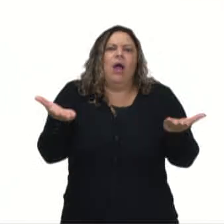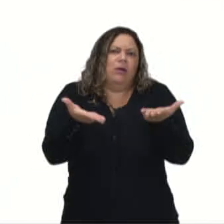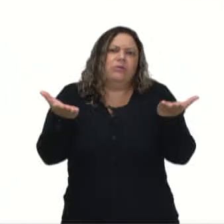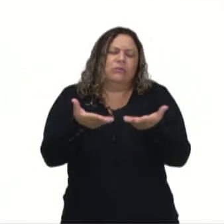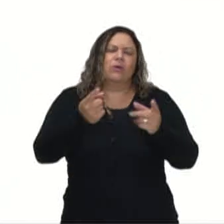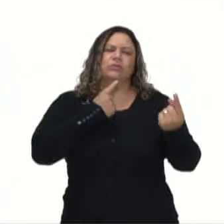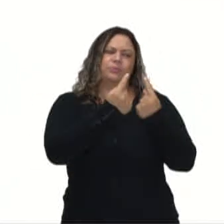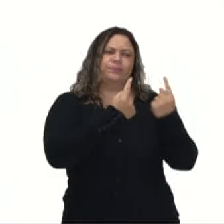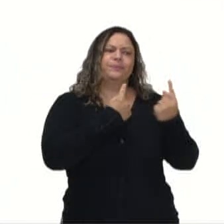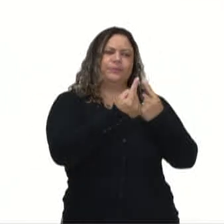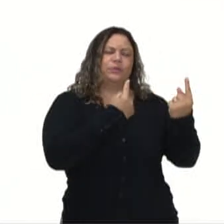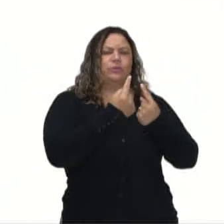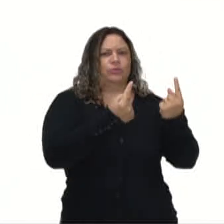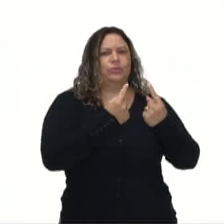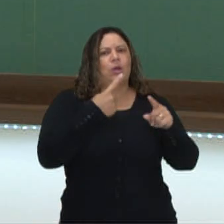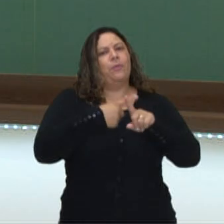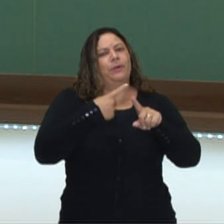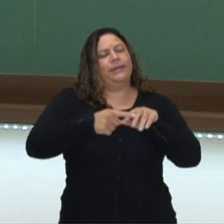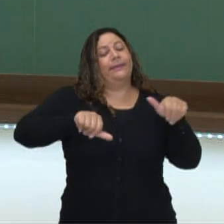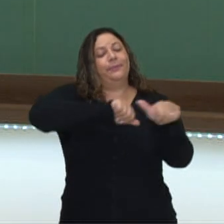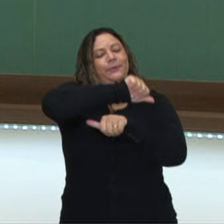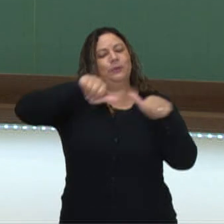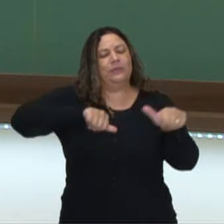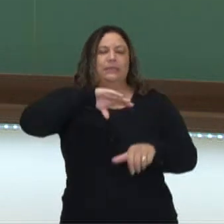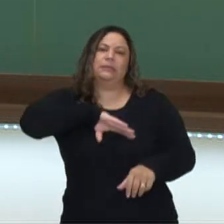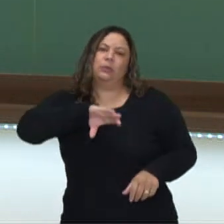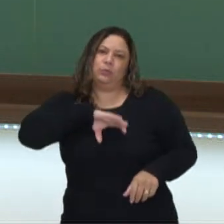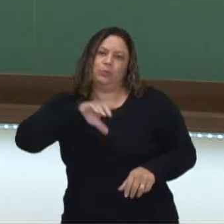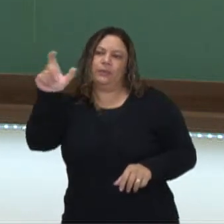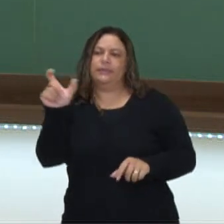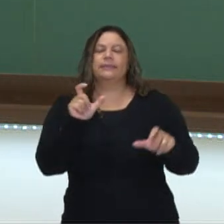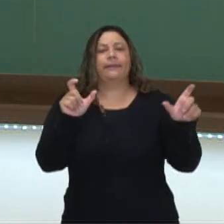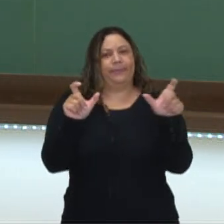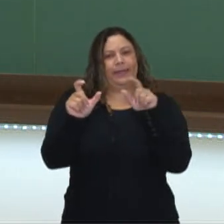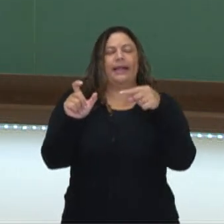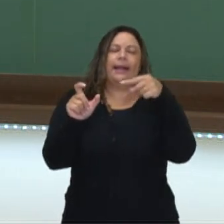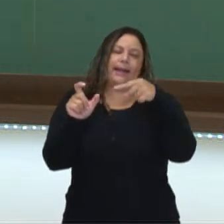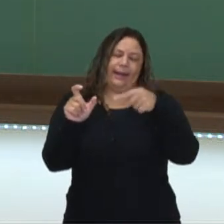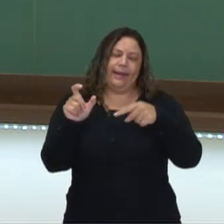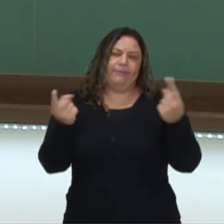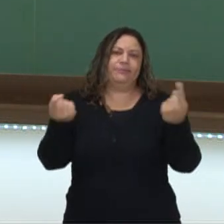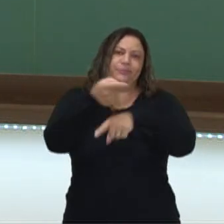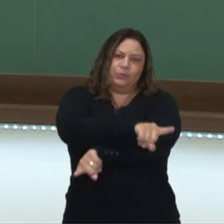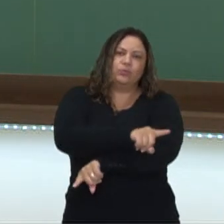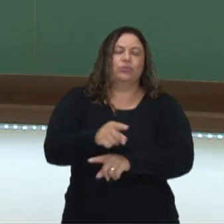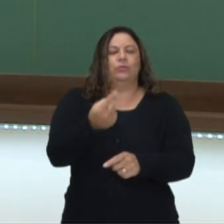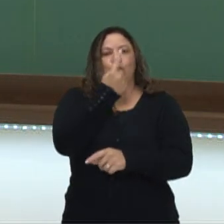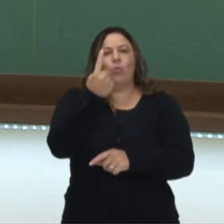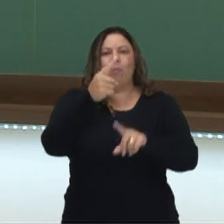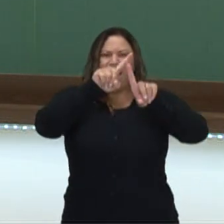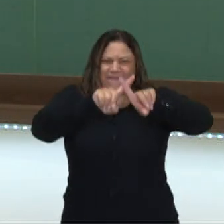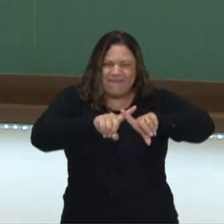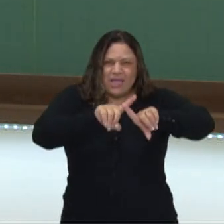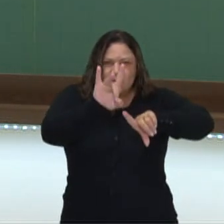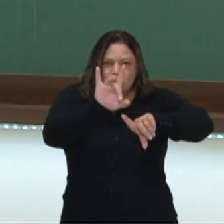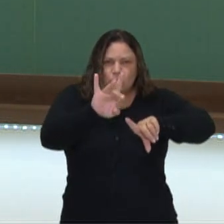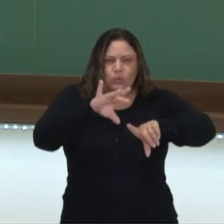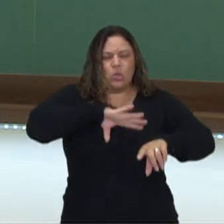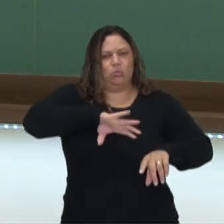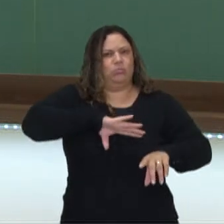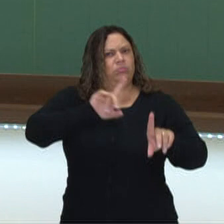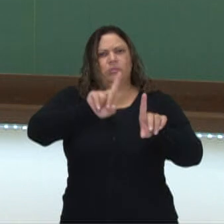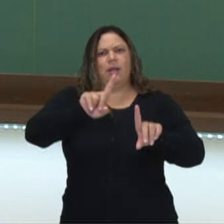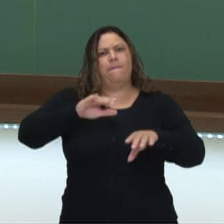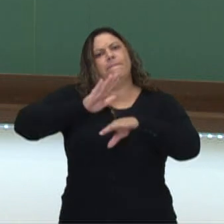disso, por causa da reforma ortográfica, que ao contrário do que se pensa, não foi feita apenas uma vez na história da língua portuguesa,